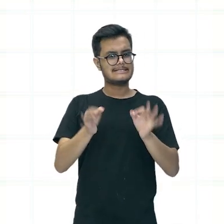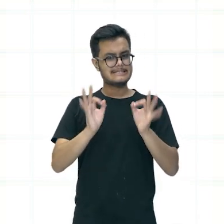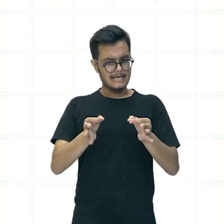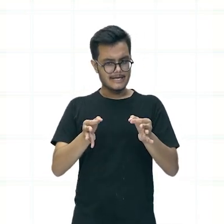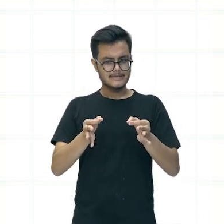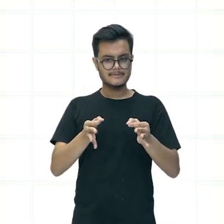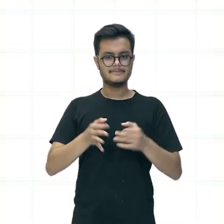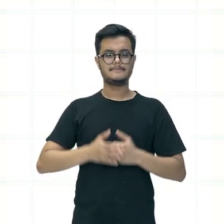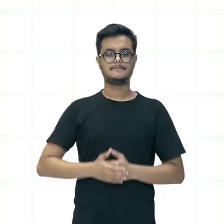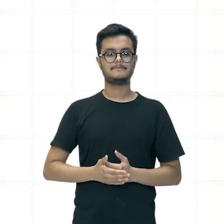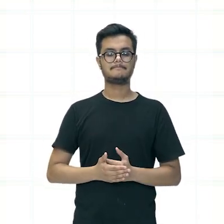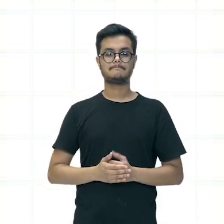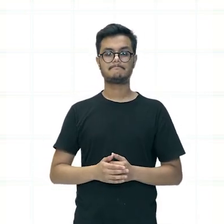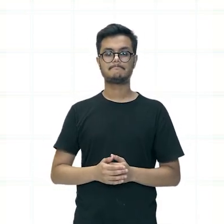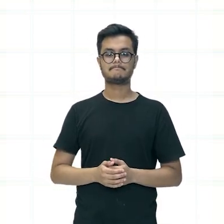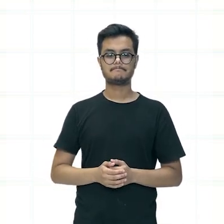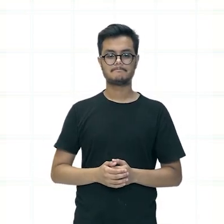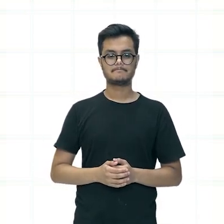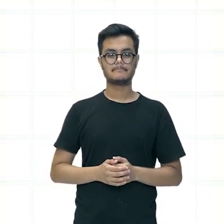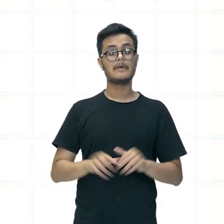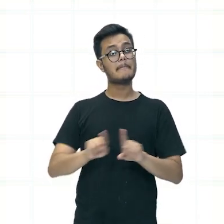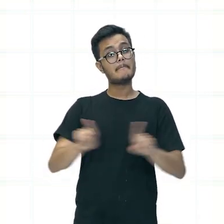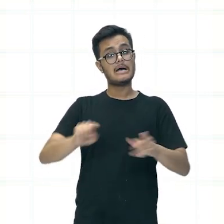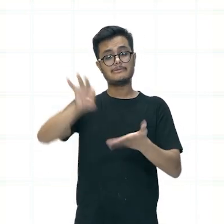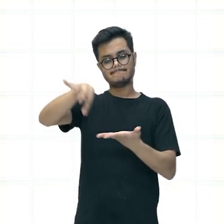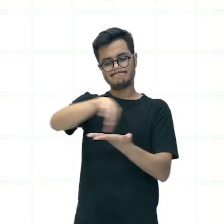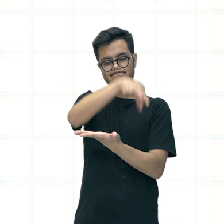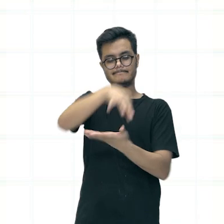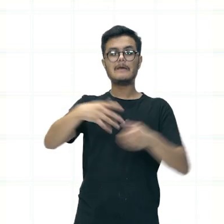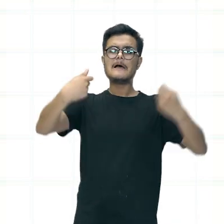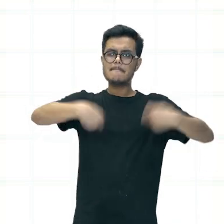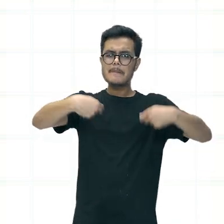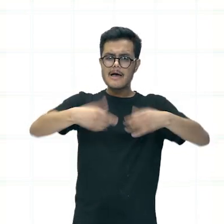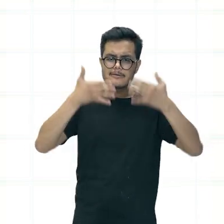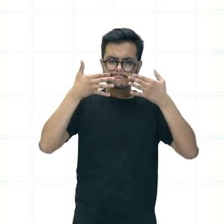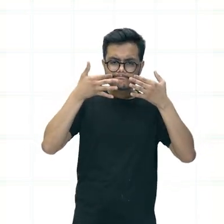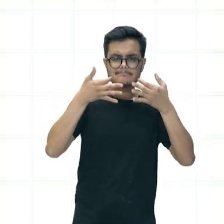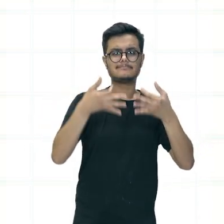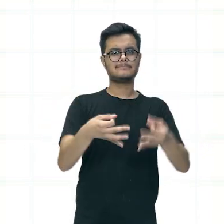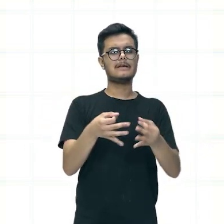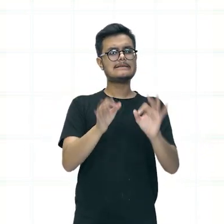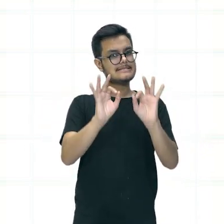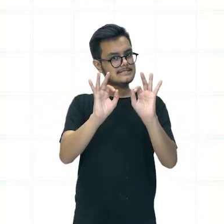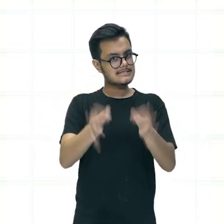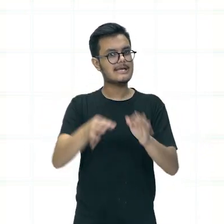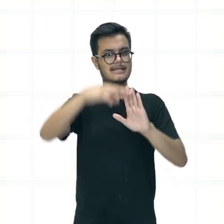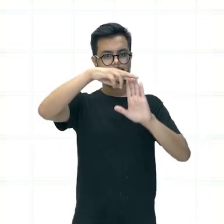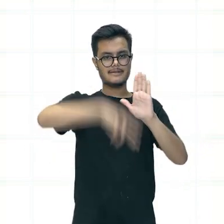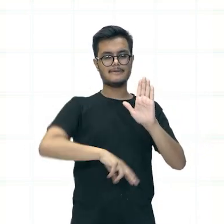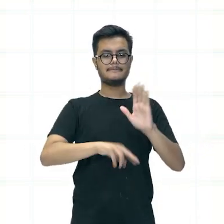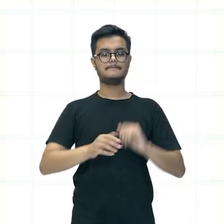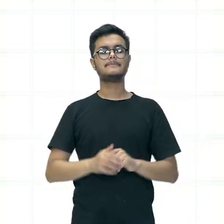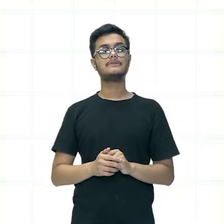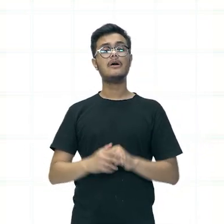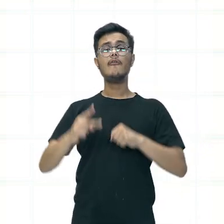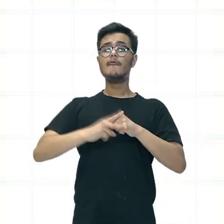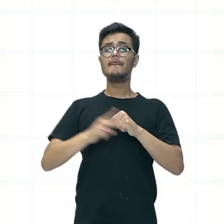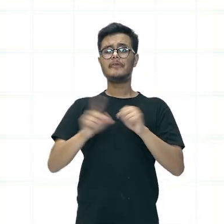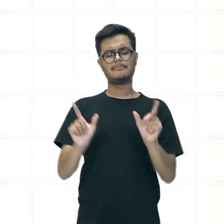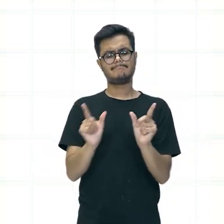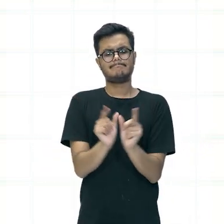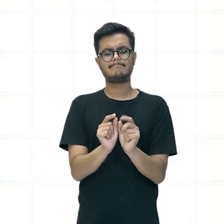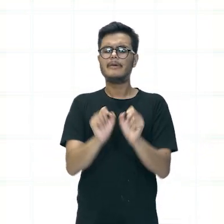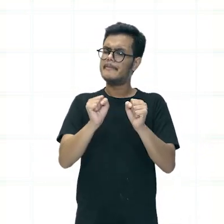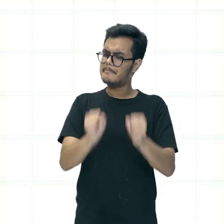tem 2 N, mas a escrita, no caso aqui a ortografia, é importante que vocês fiquem atentos, tá? Verbo curtinho, então quer dizer que você